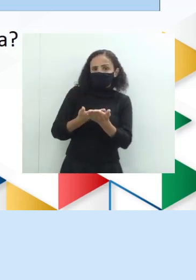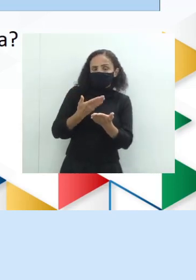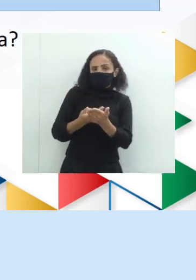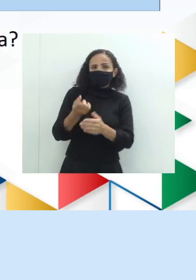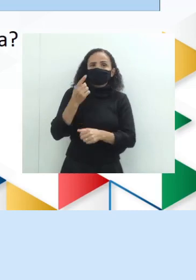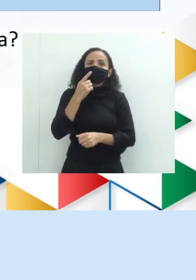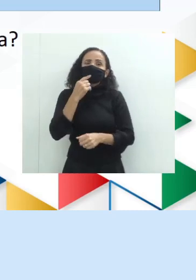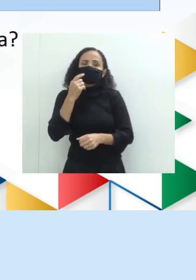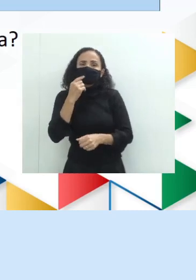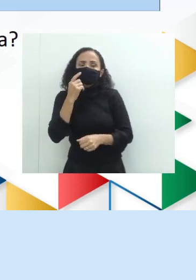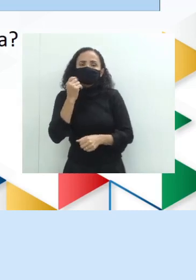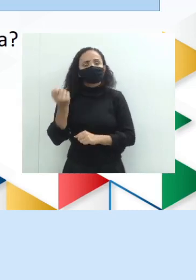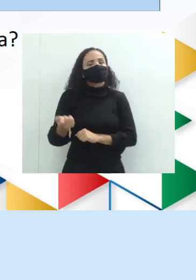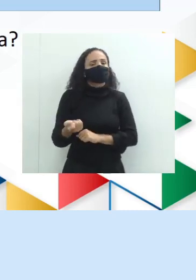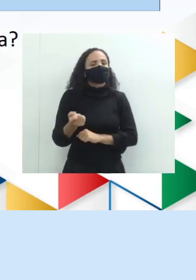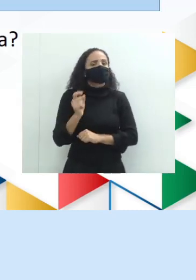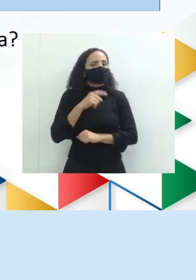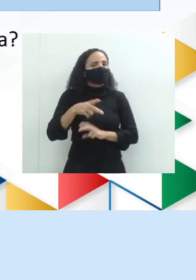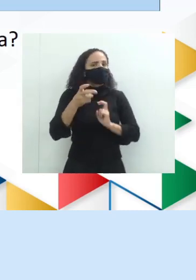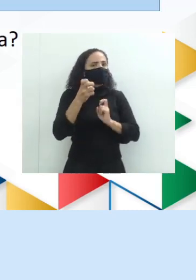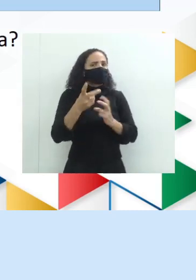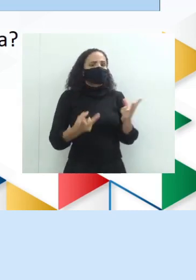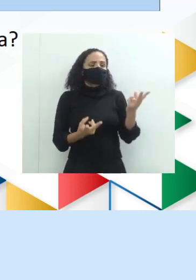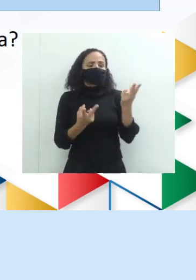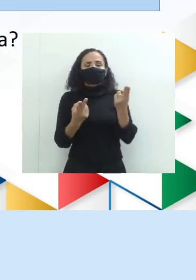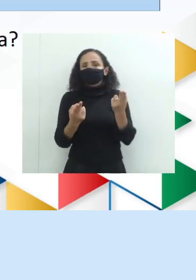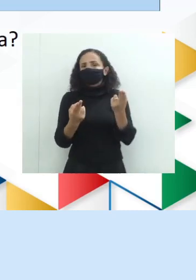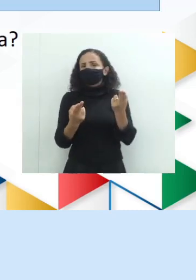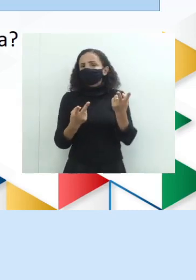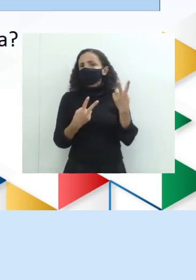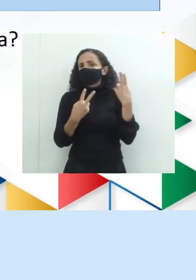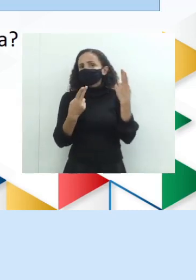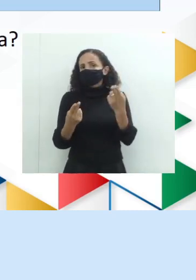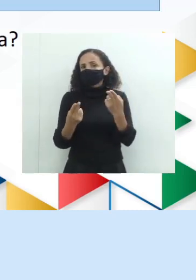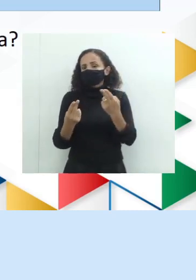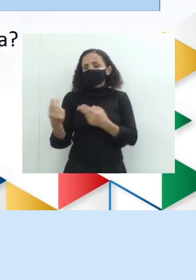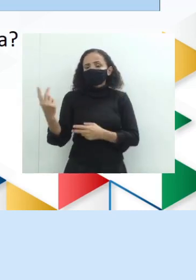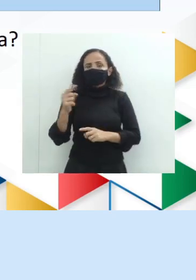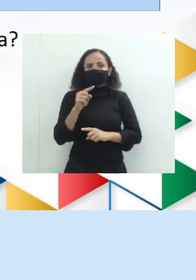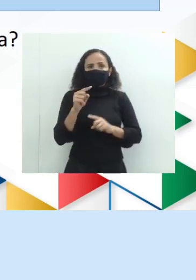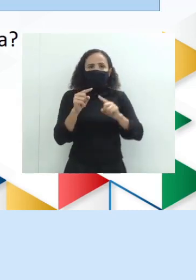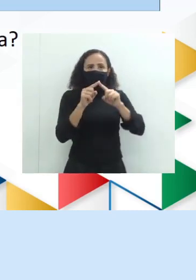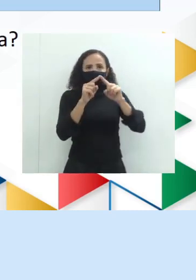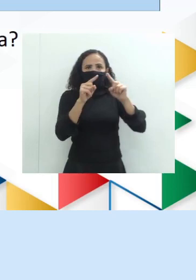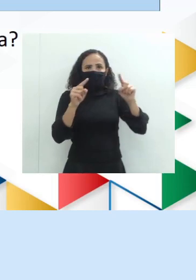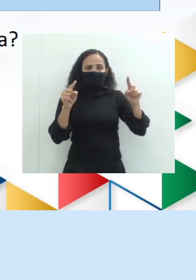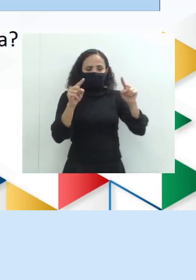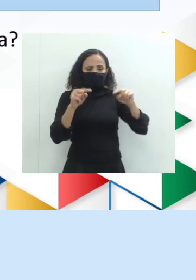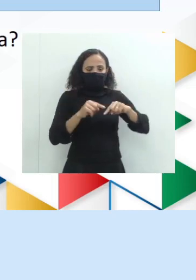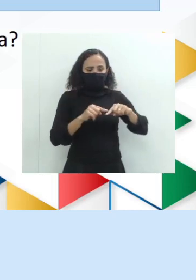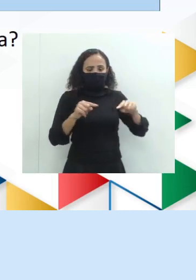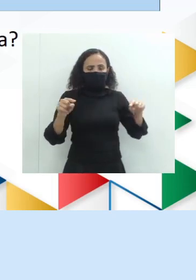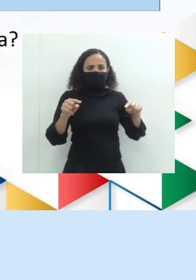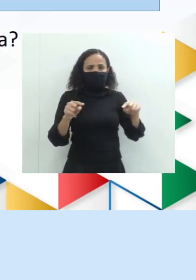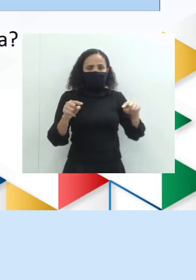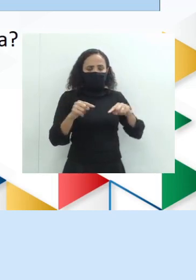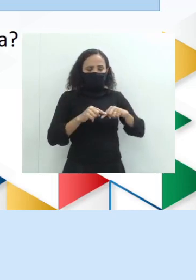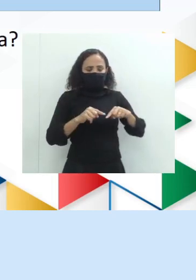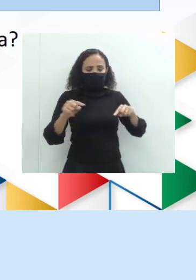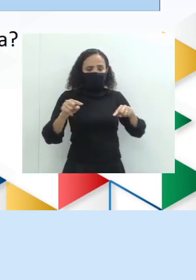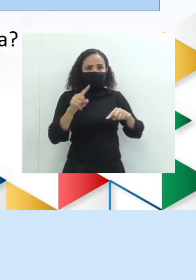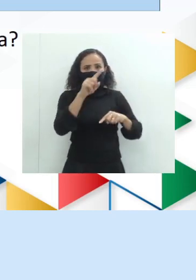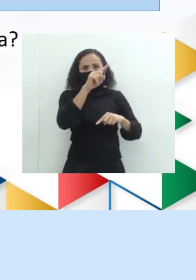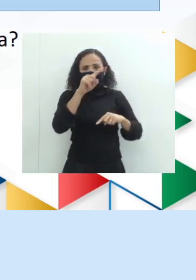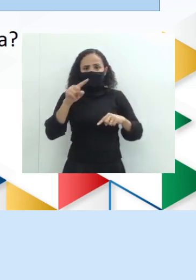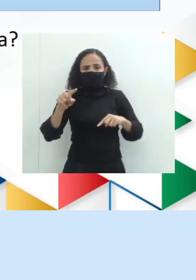escurinho aí, eles são iguais. Se eu tenho 2 lados iguais, lembra da classificação? Se o triângulo